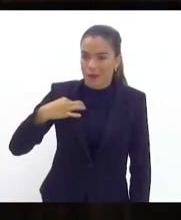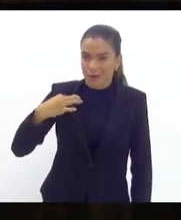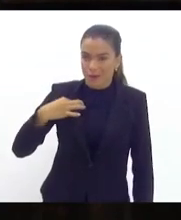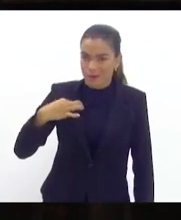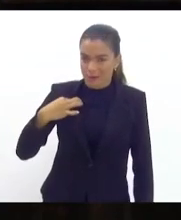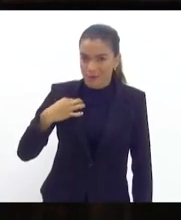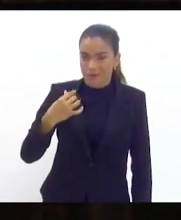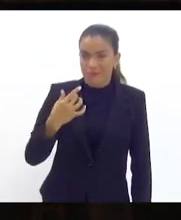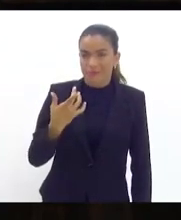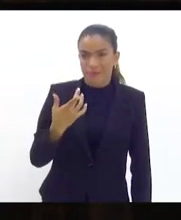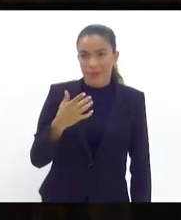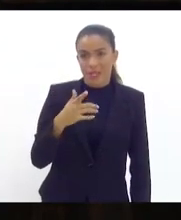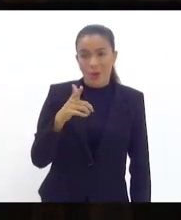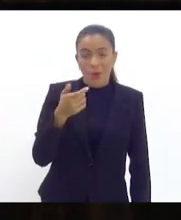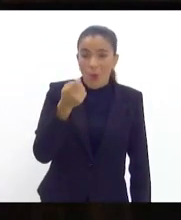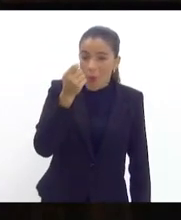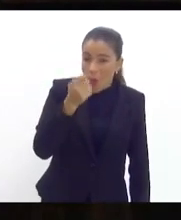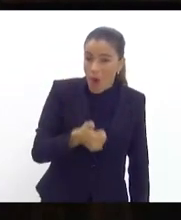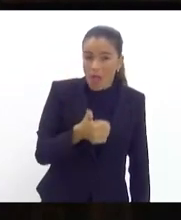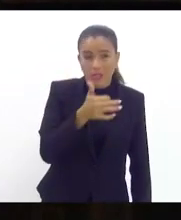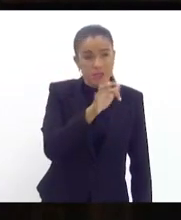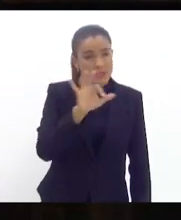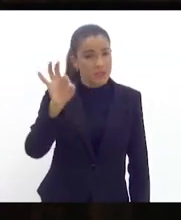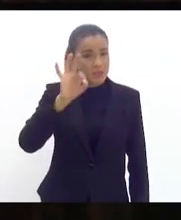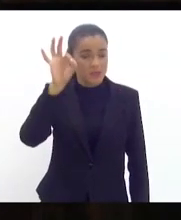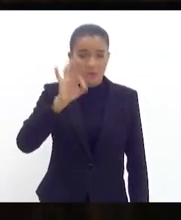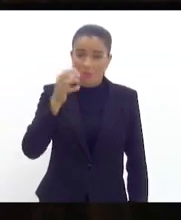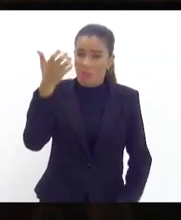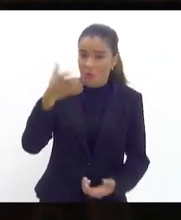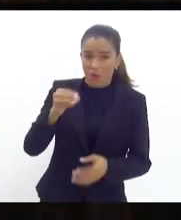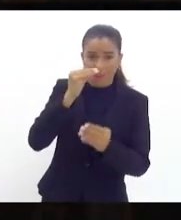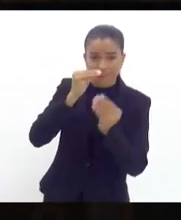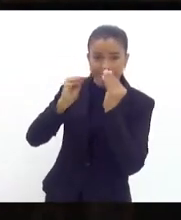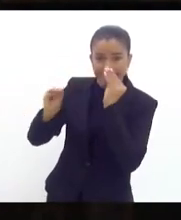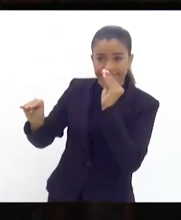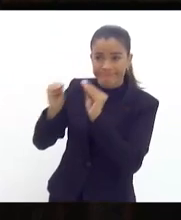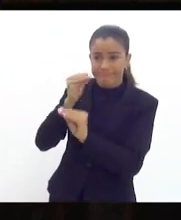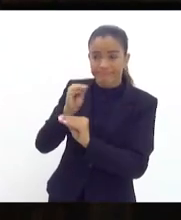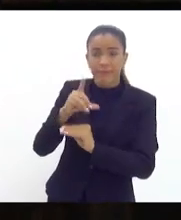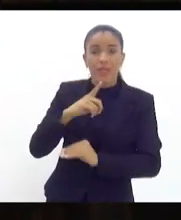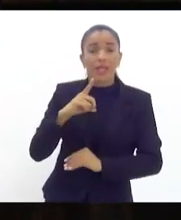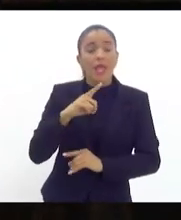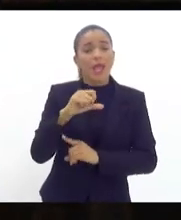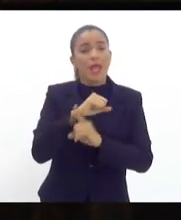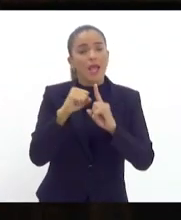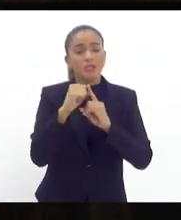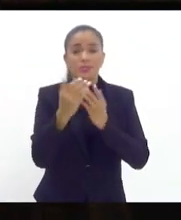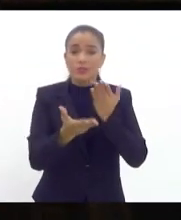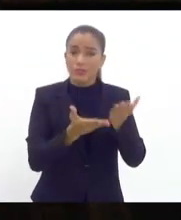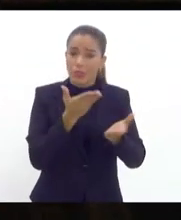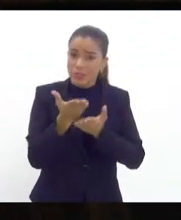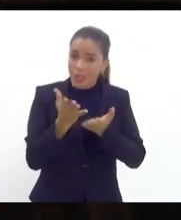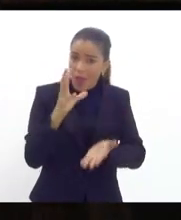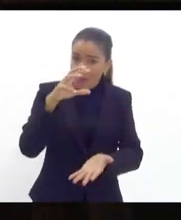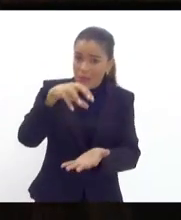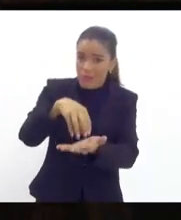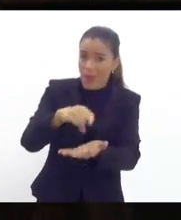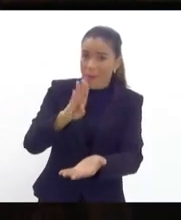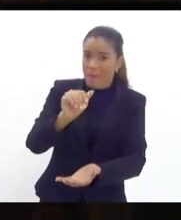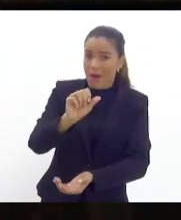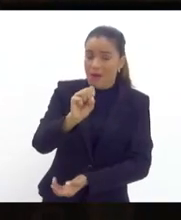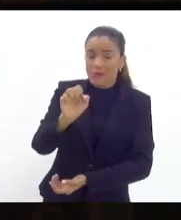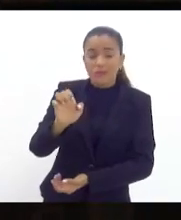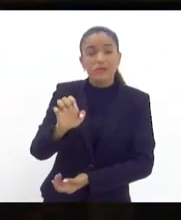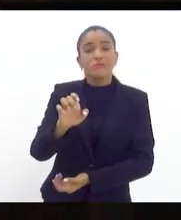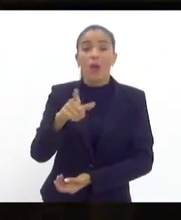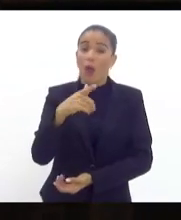quase que 100% não quer nós temos Nossa assistente social na base os que querem procuram